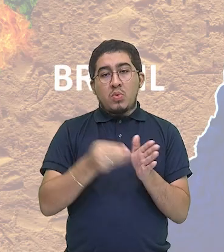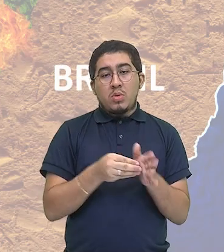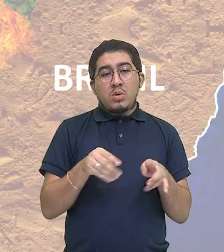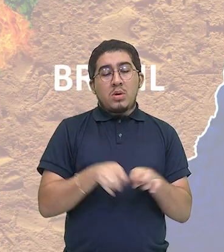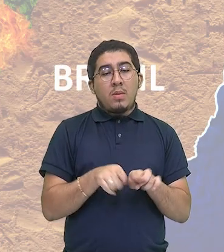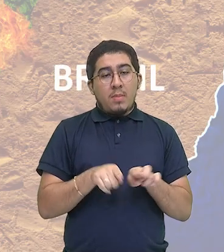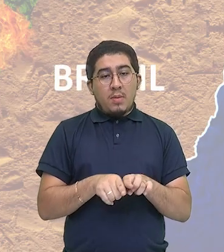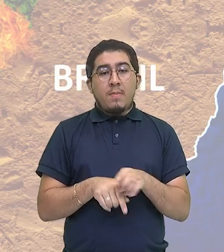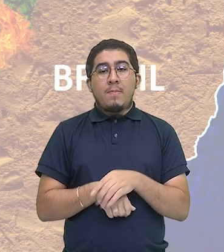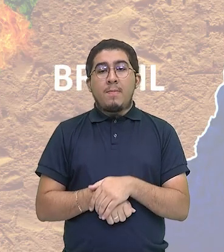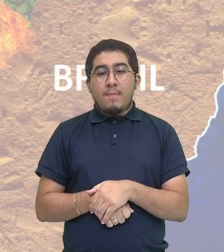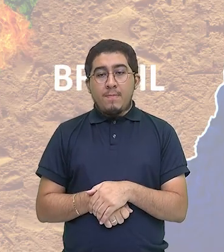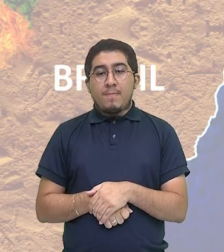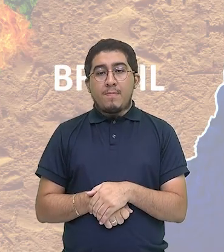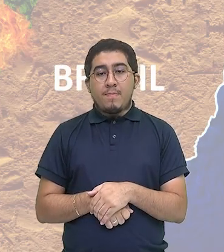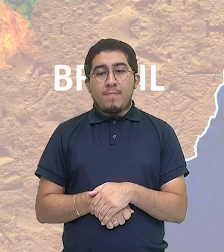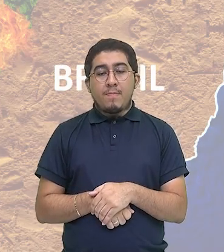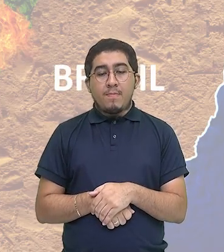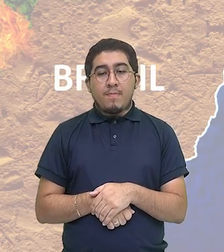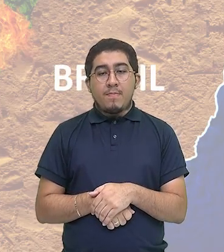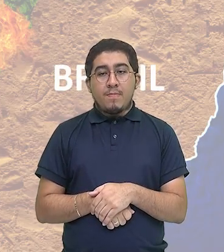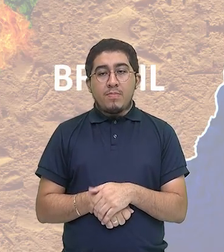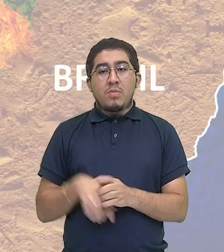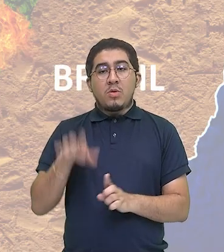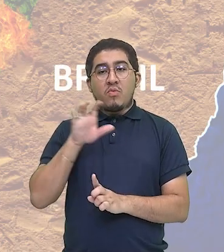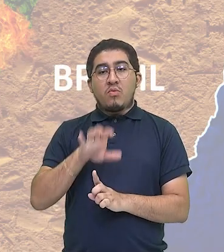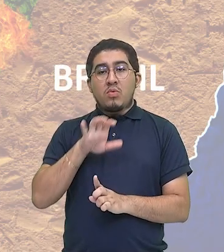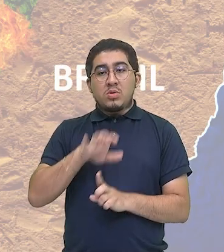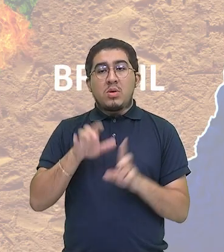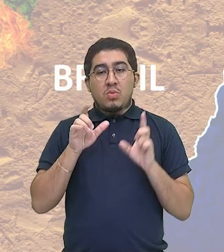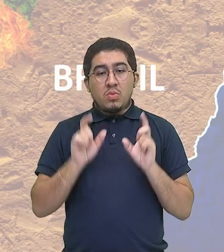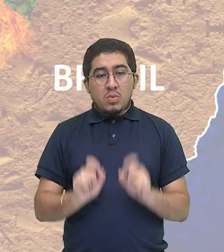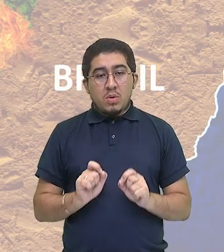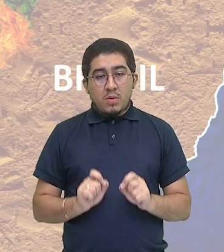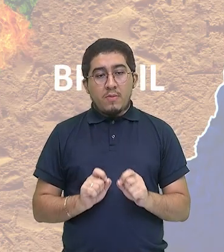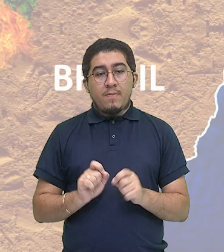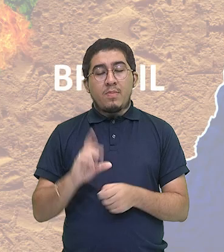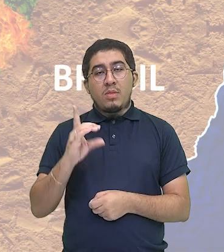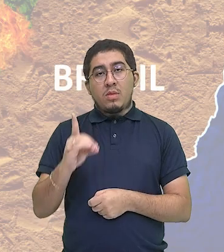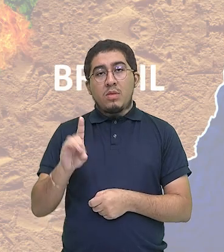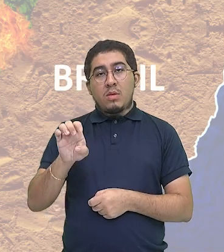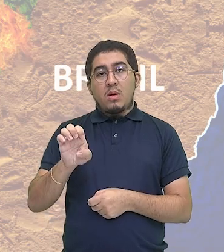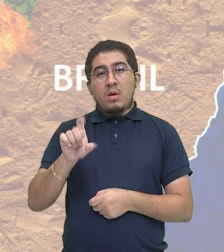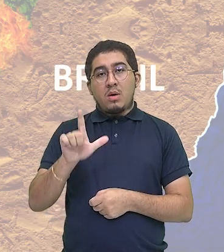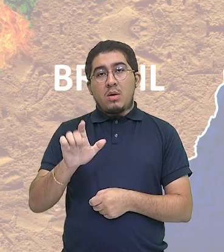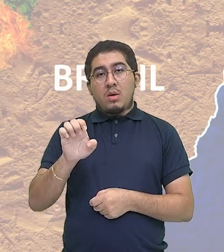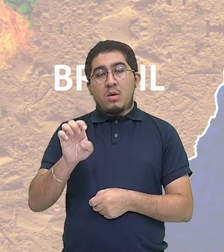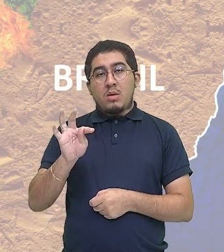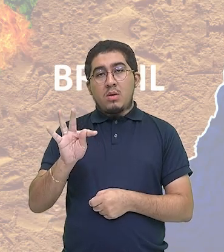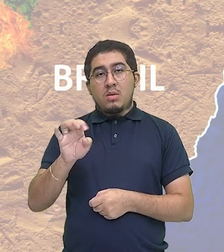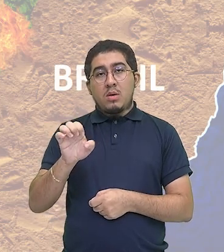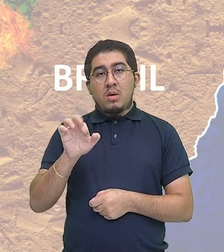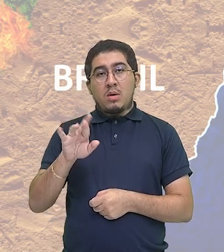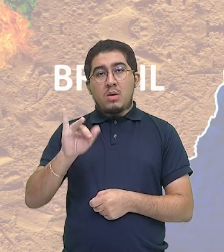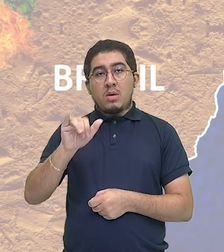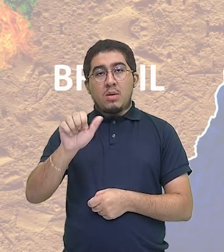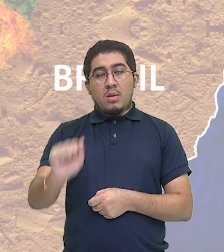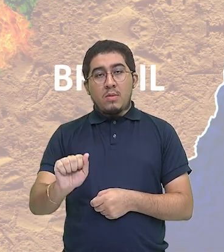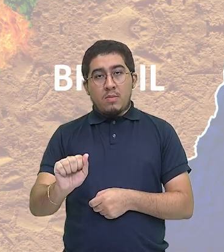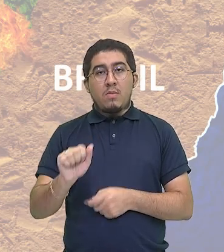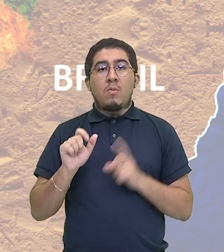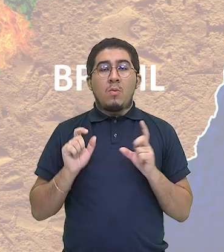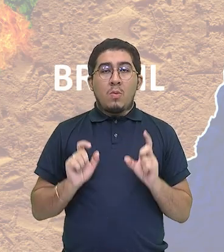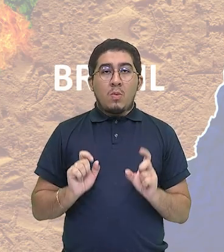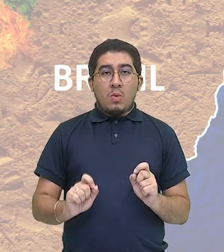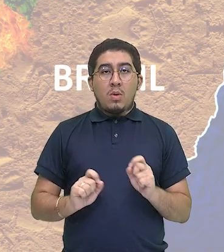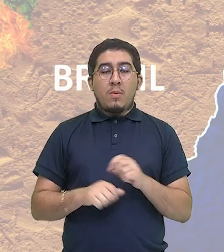natureza amazônica, mas afetaram de forma deletéria, segundo Chaves e Barros,